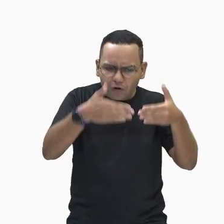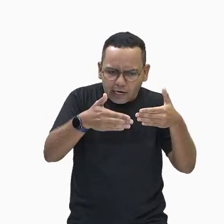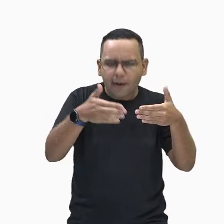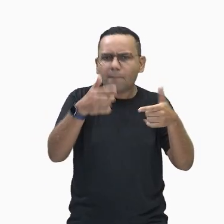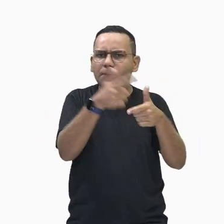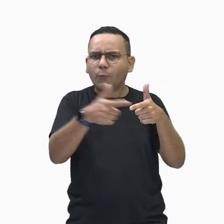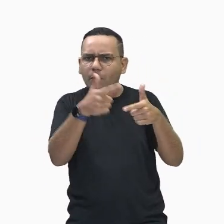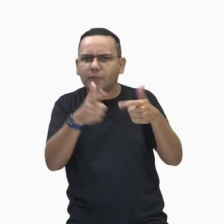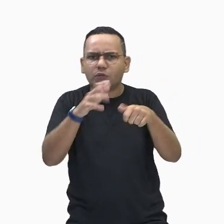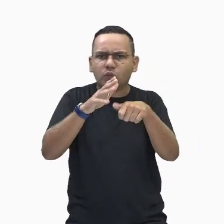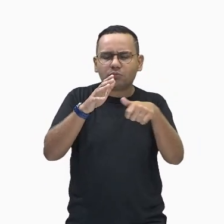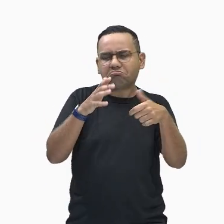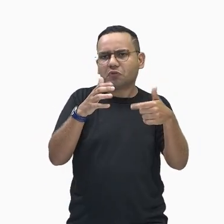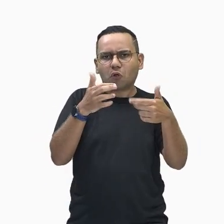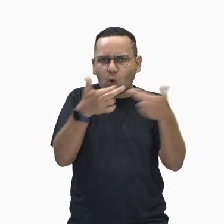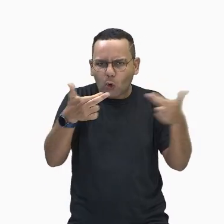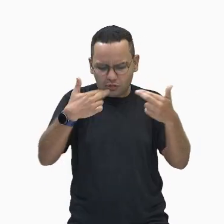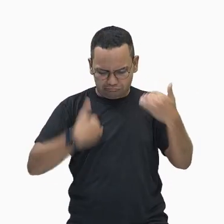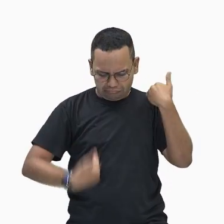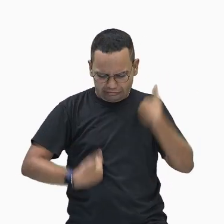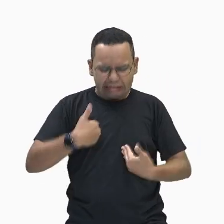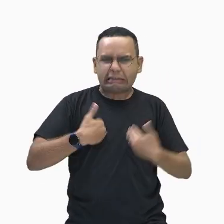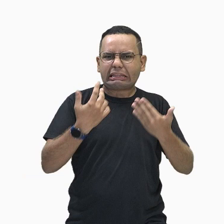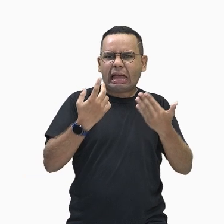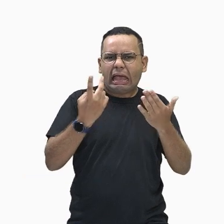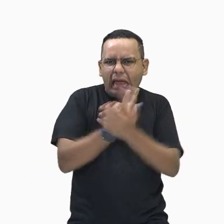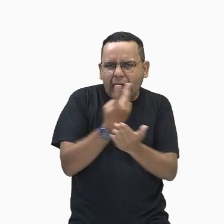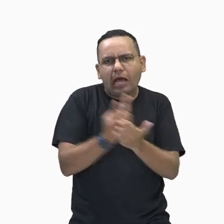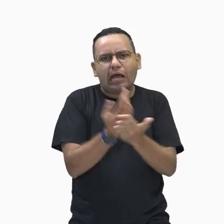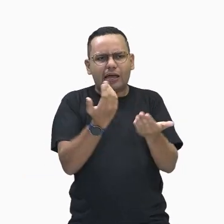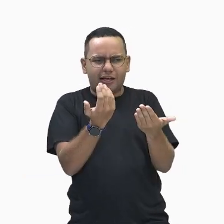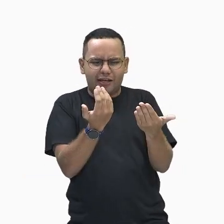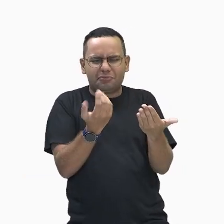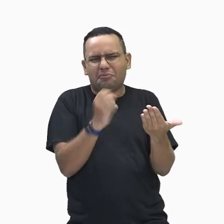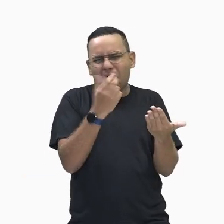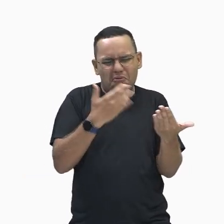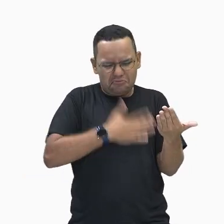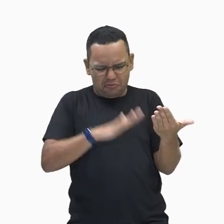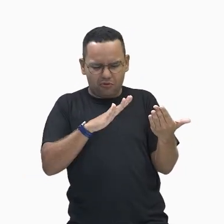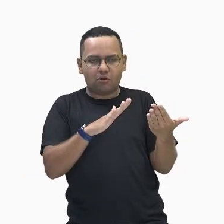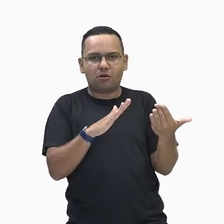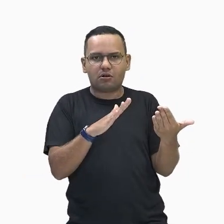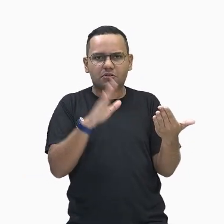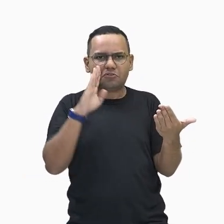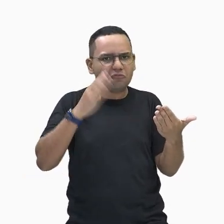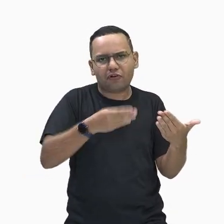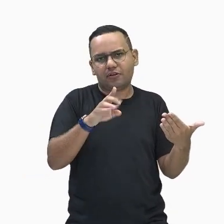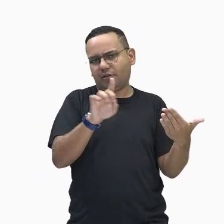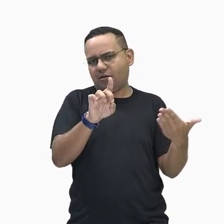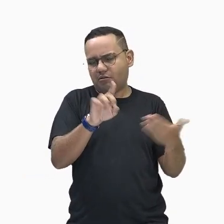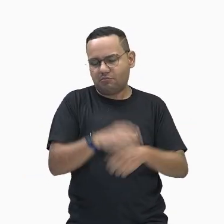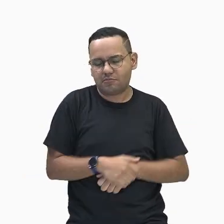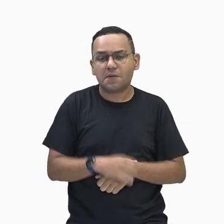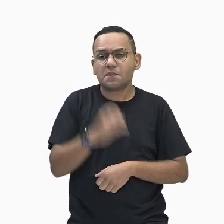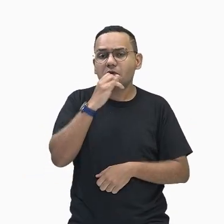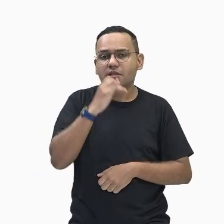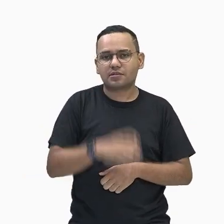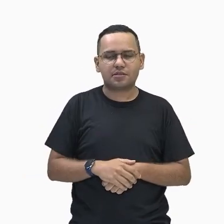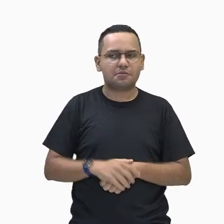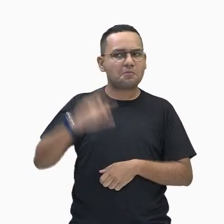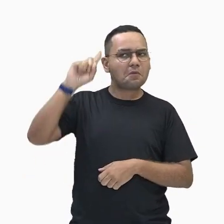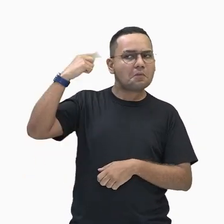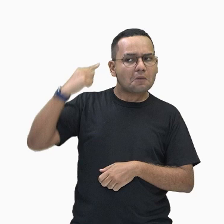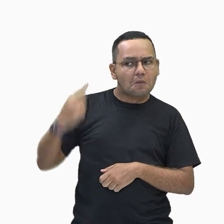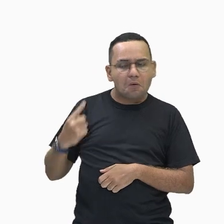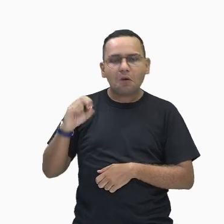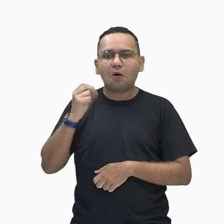nosso corpo olha para aquela característica que às vezes a gente não gosta né Ai o meu cabelo é muito cacheado ou Meu cabelo é muito liso